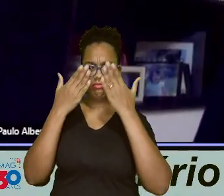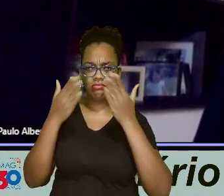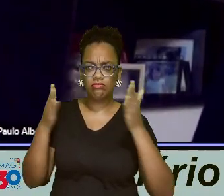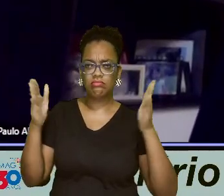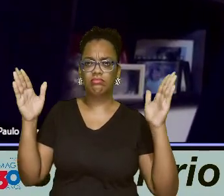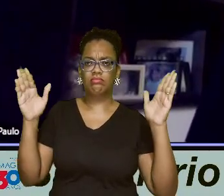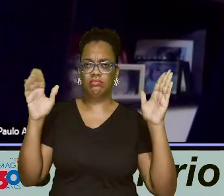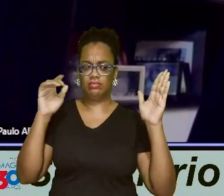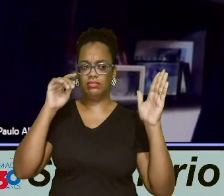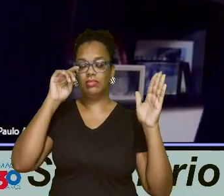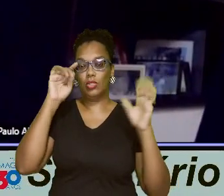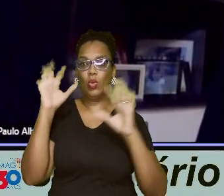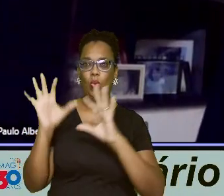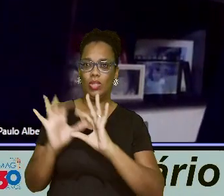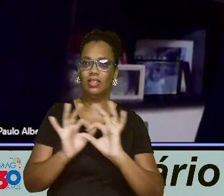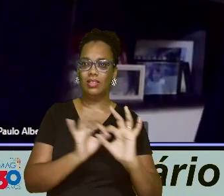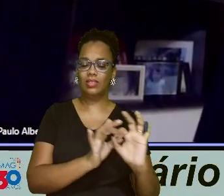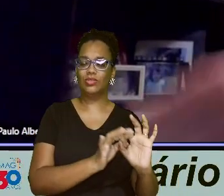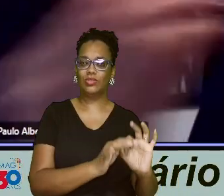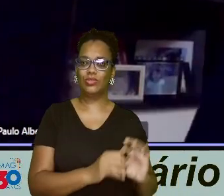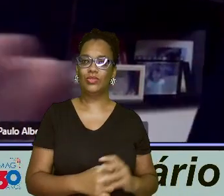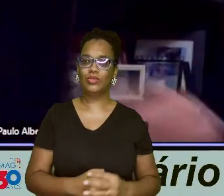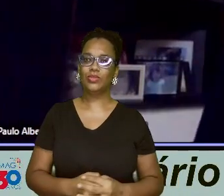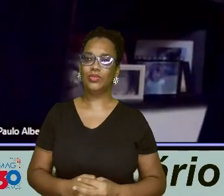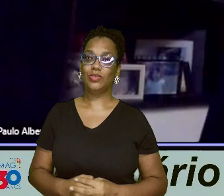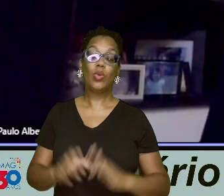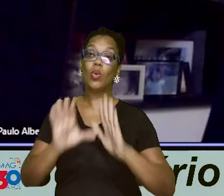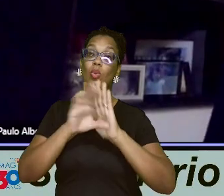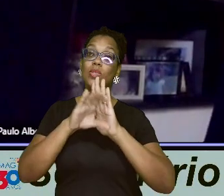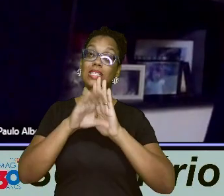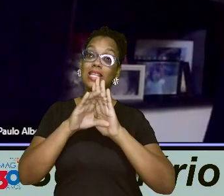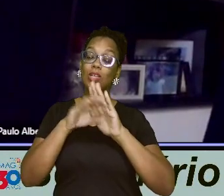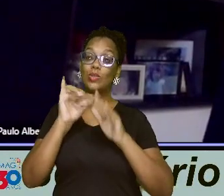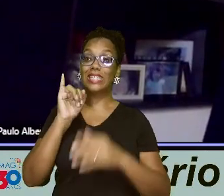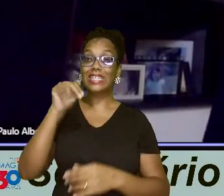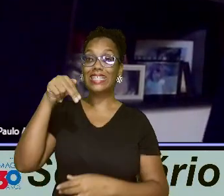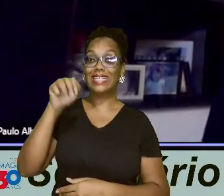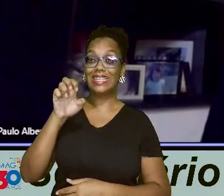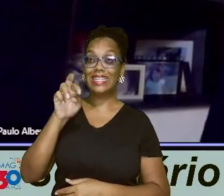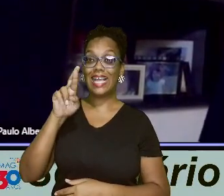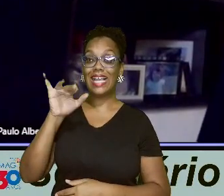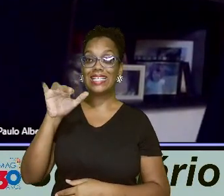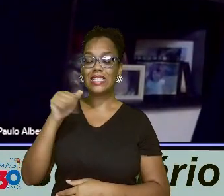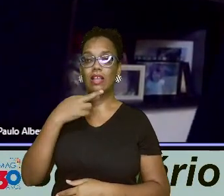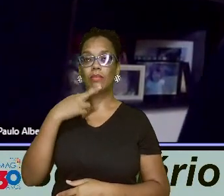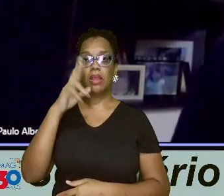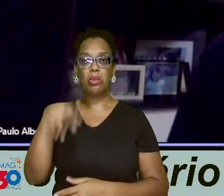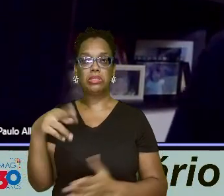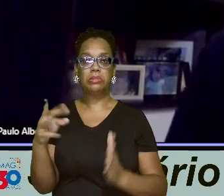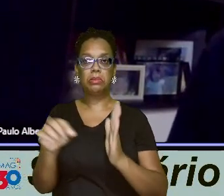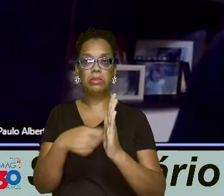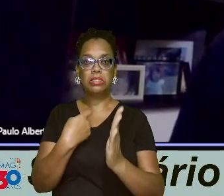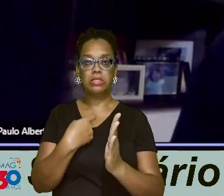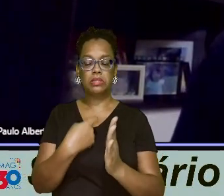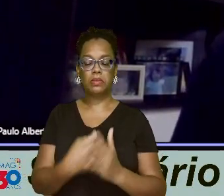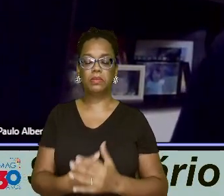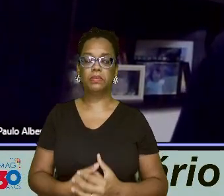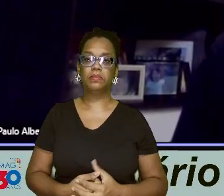desse contexto, desse conceito de inércia para fins de reconhecimento da prescrição. E outro dado